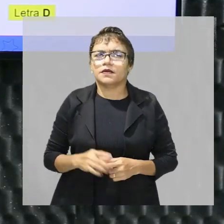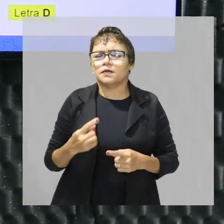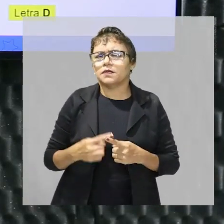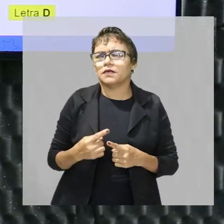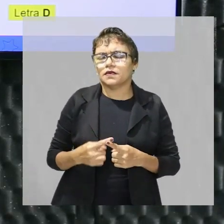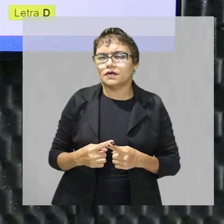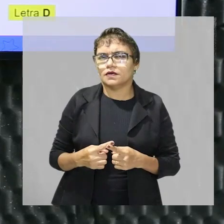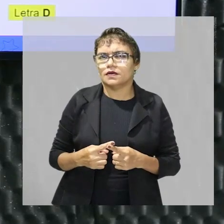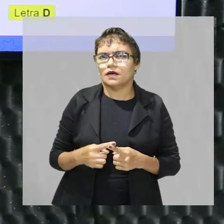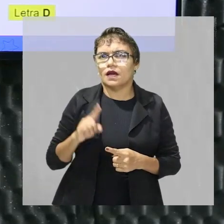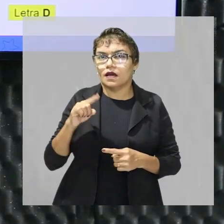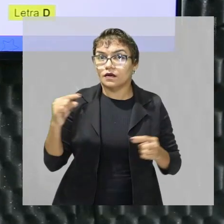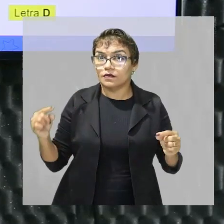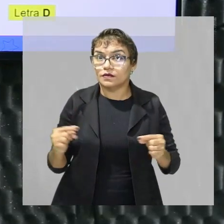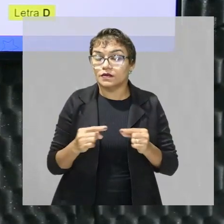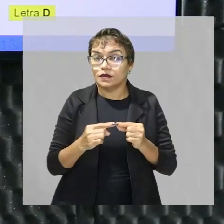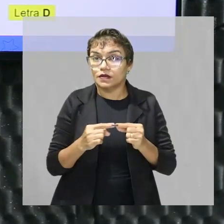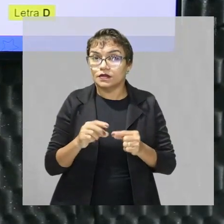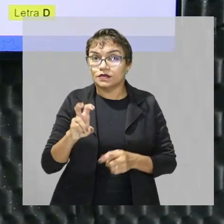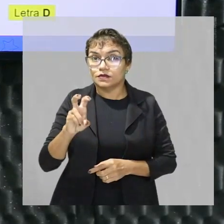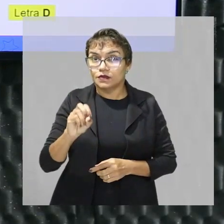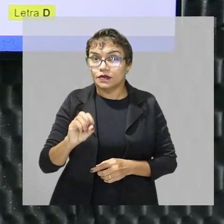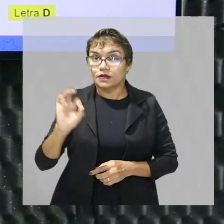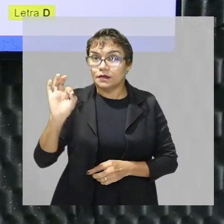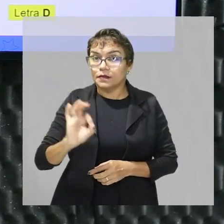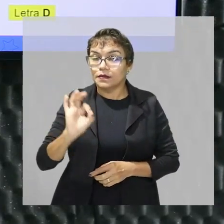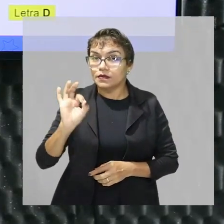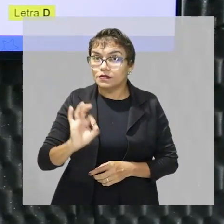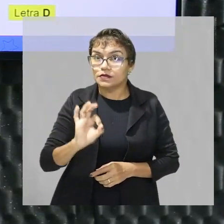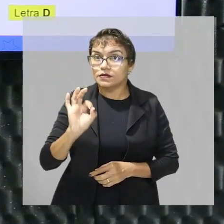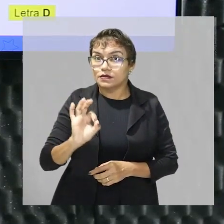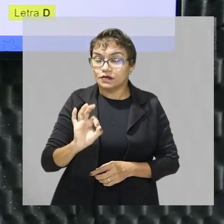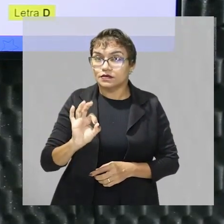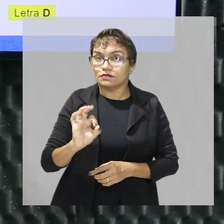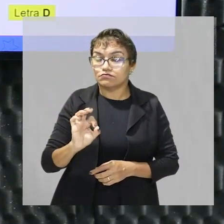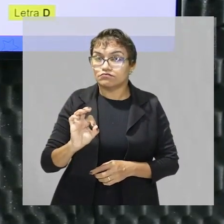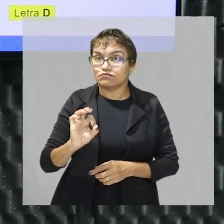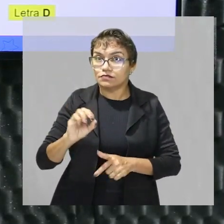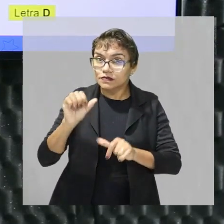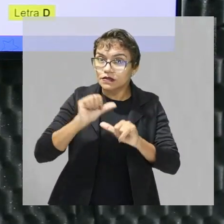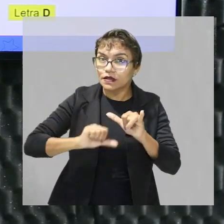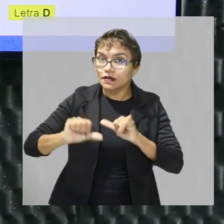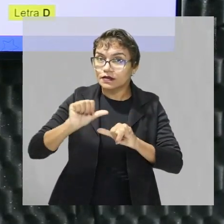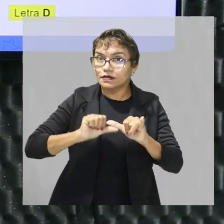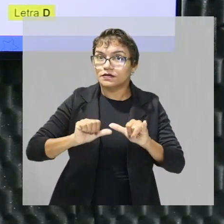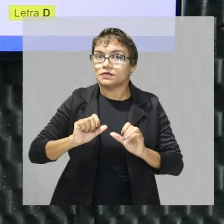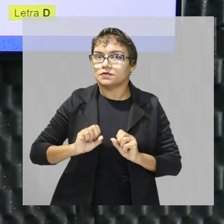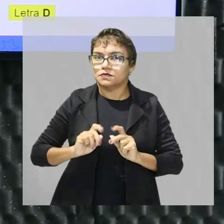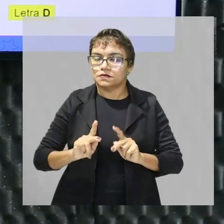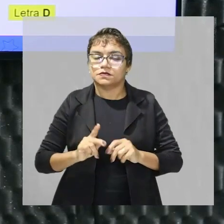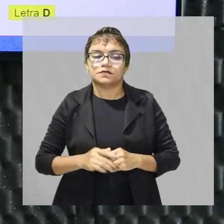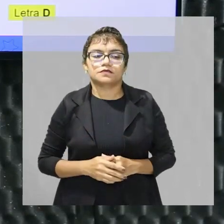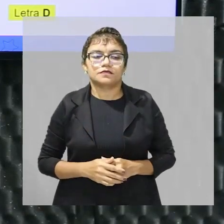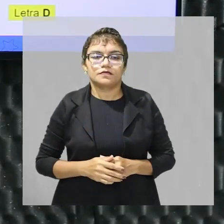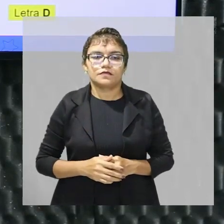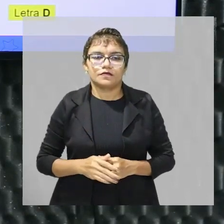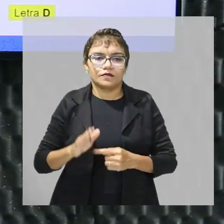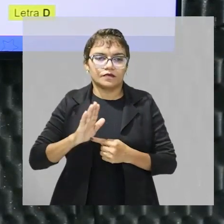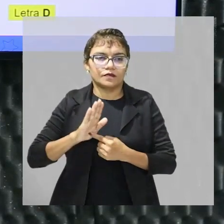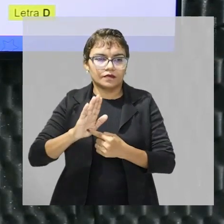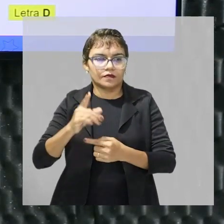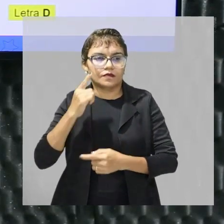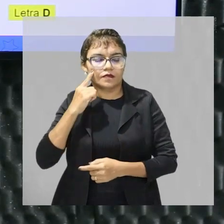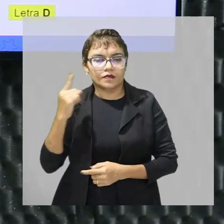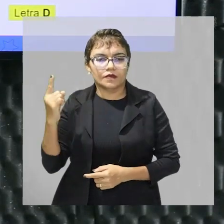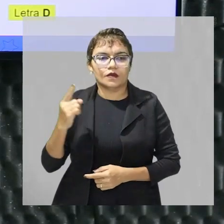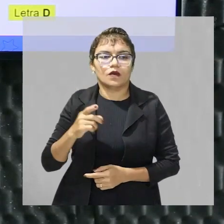aqui corresponde aos 50% do rendimento da reação, ok? Destaquei aqui, ó, 45 e